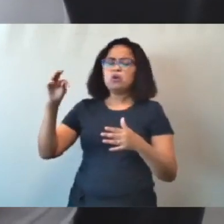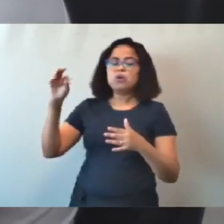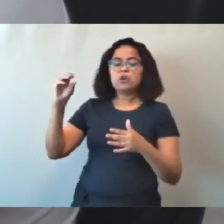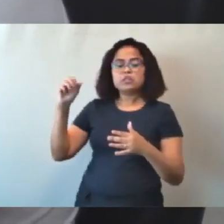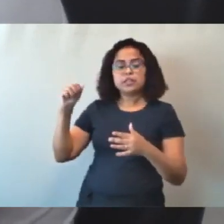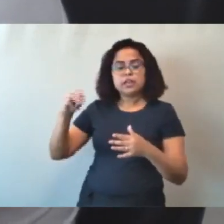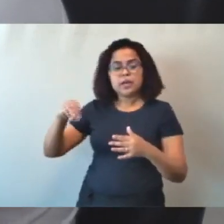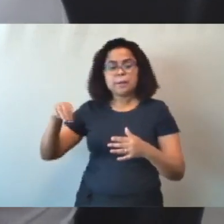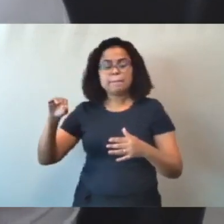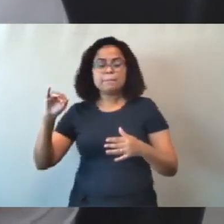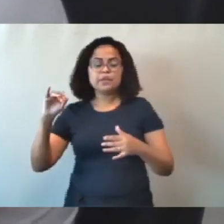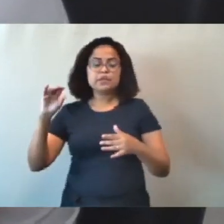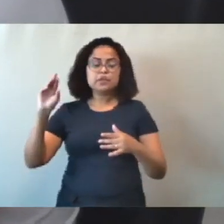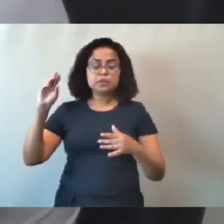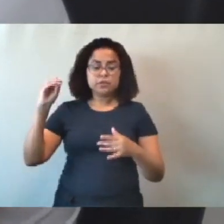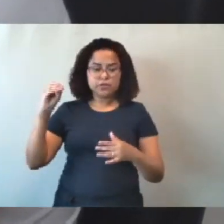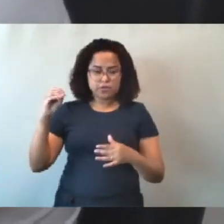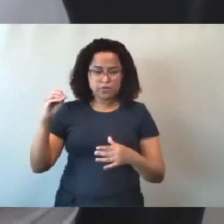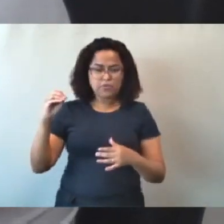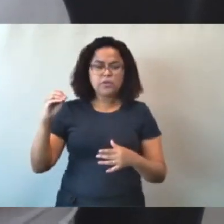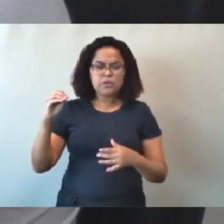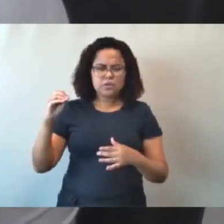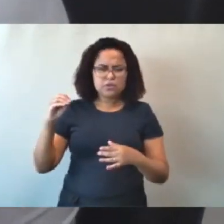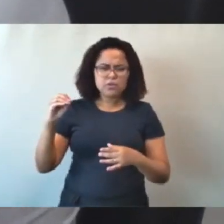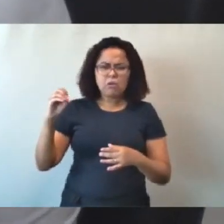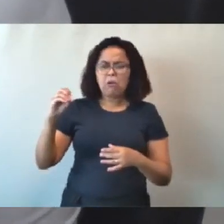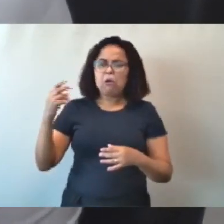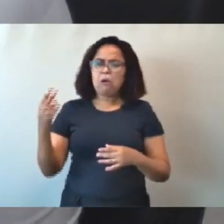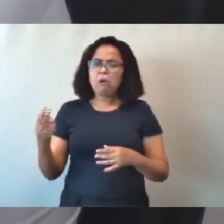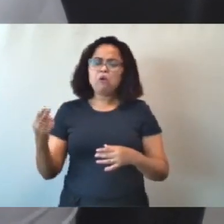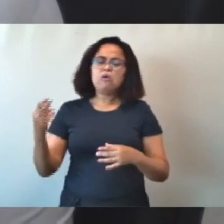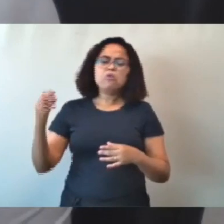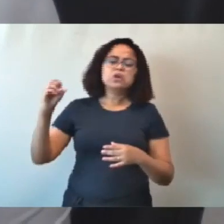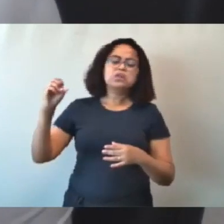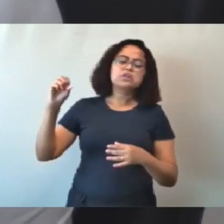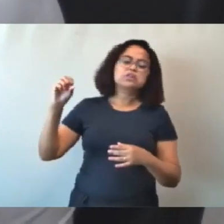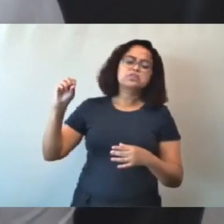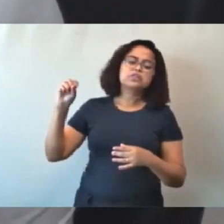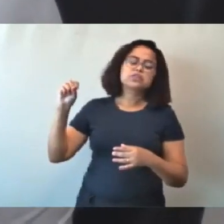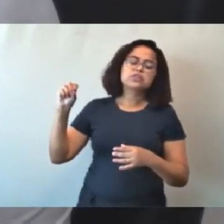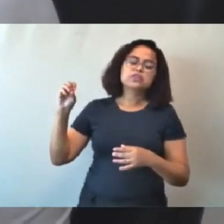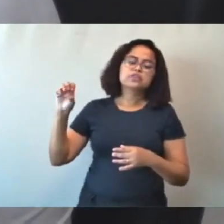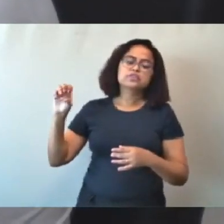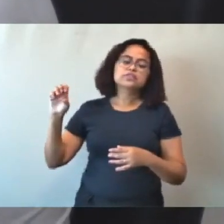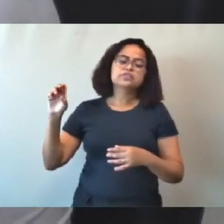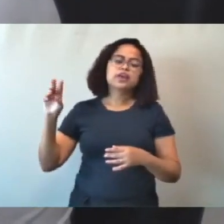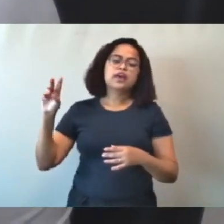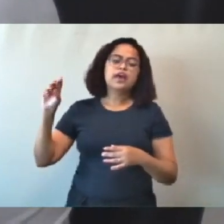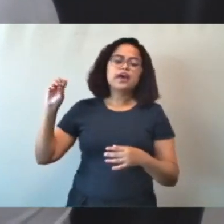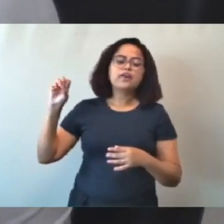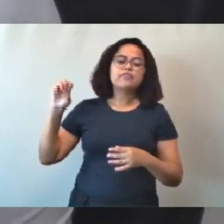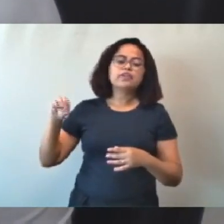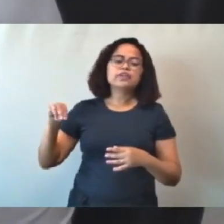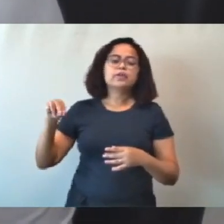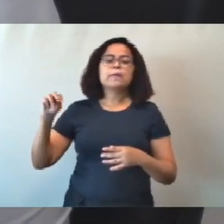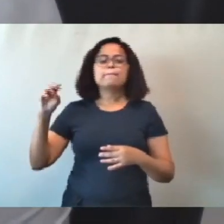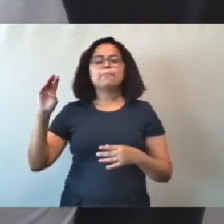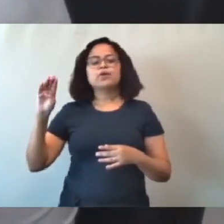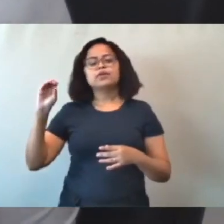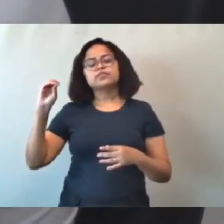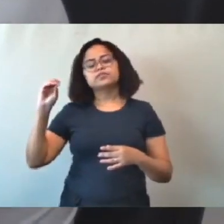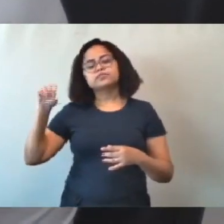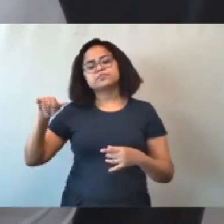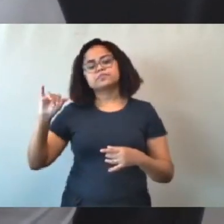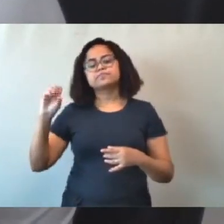viaduto. Então, não tem solução para a Abílio Machado, a não ser mexer na saída lá, entendeu? Eu até dei uma